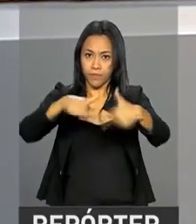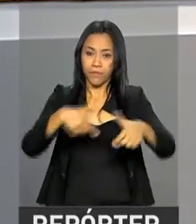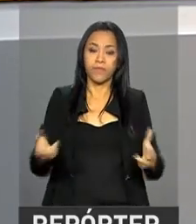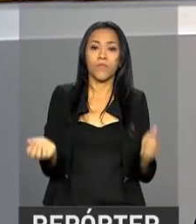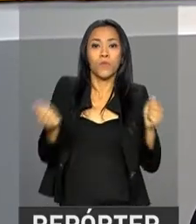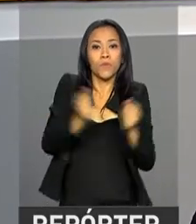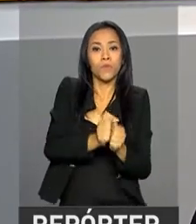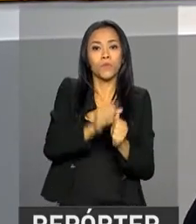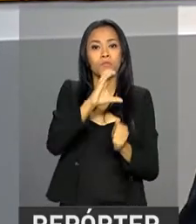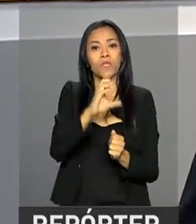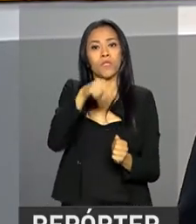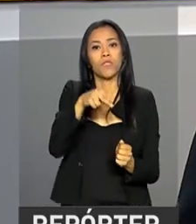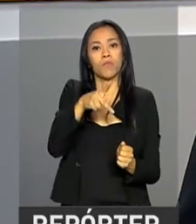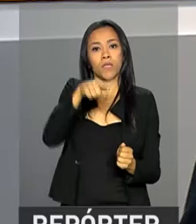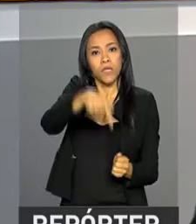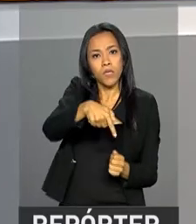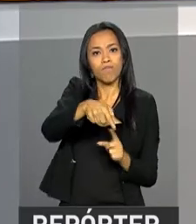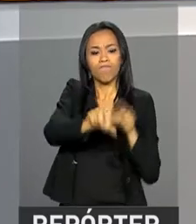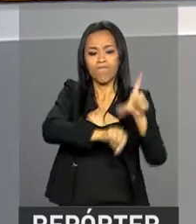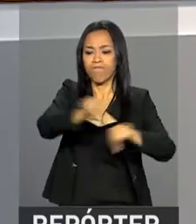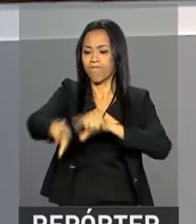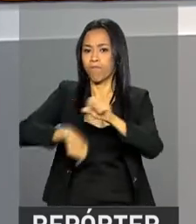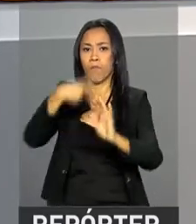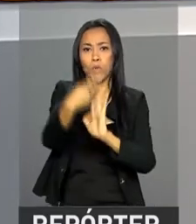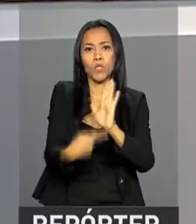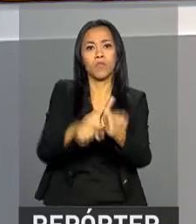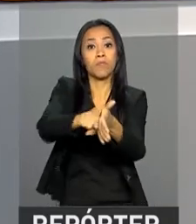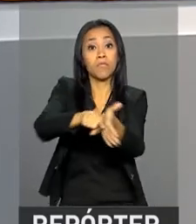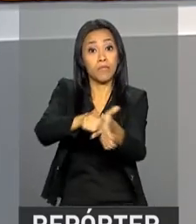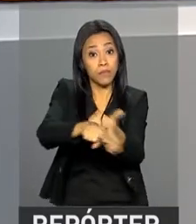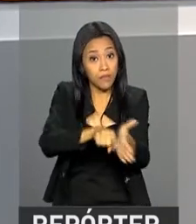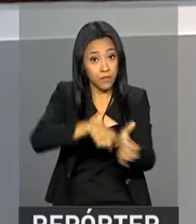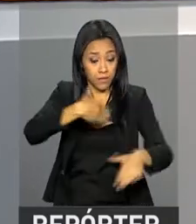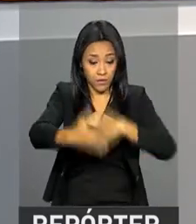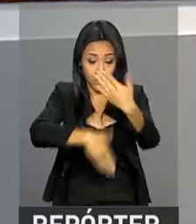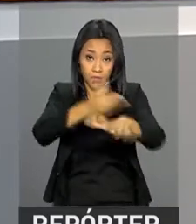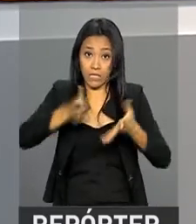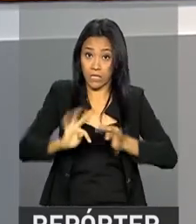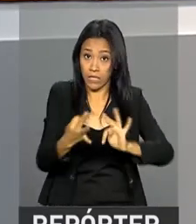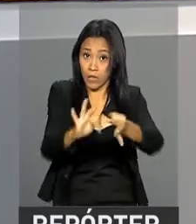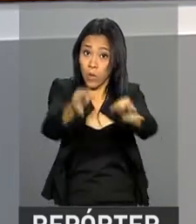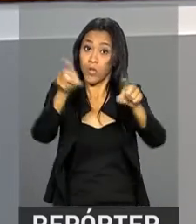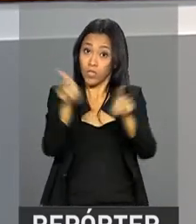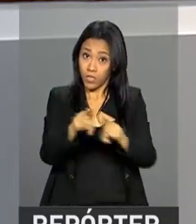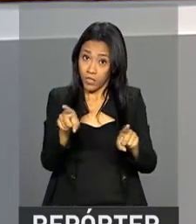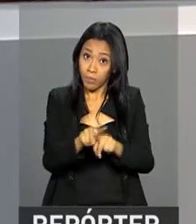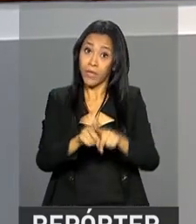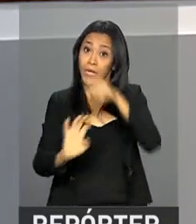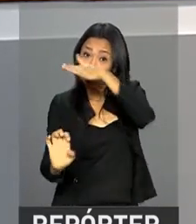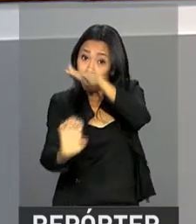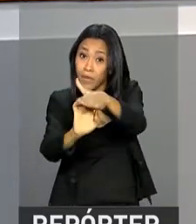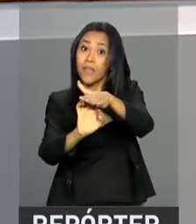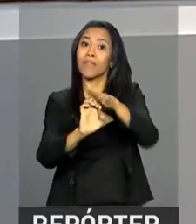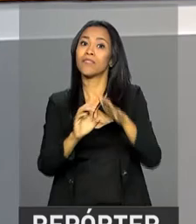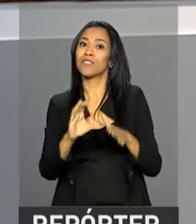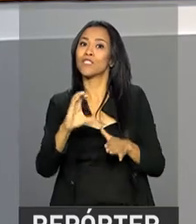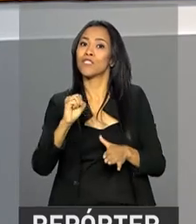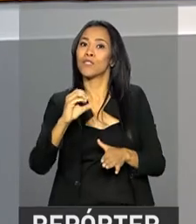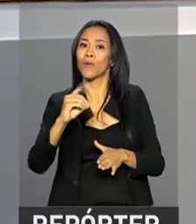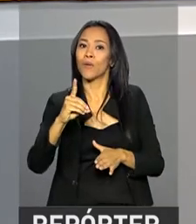cnpq vão selecionar projetos de pesquisas de desenvolvimento tecnológico e extensão de incubadoras de empreendimentos solidários